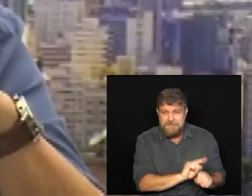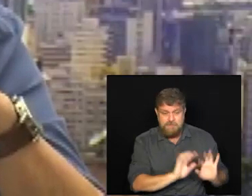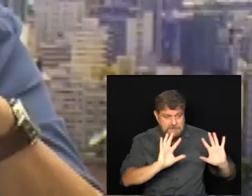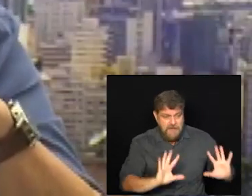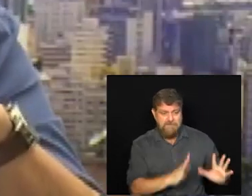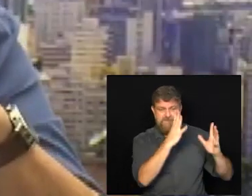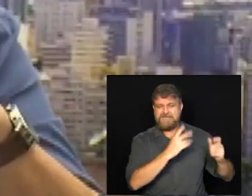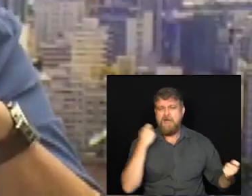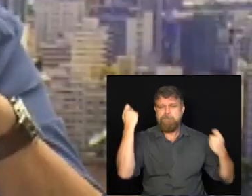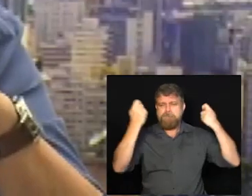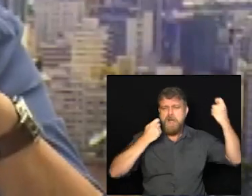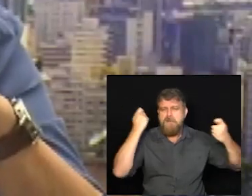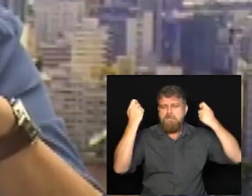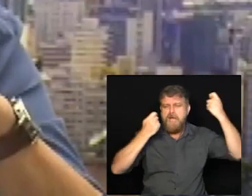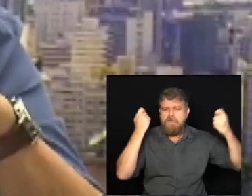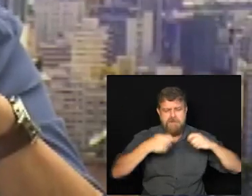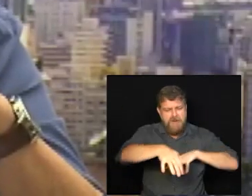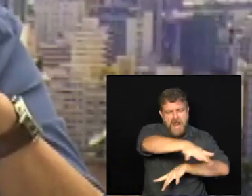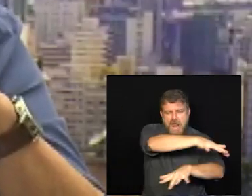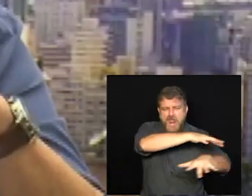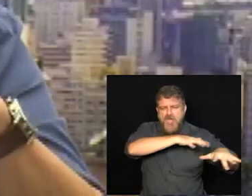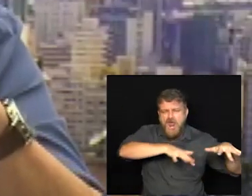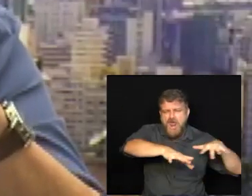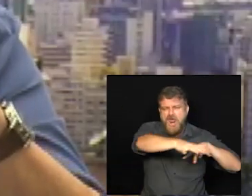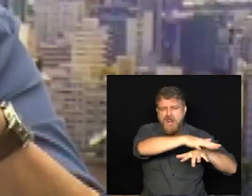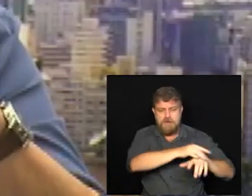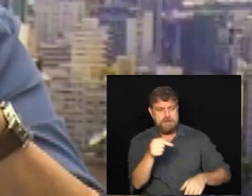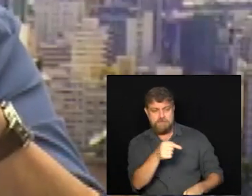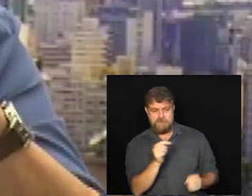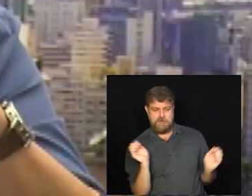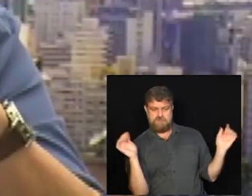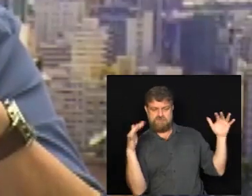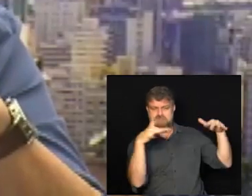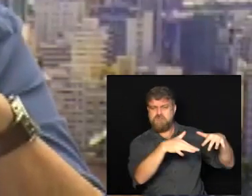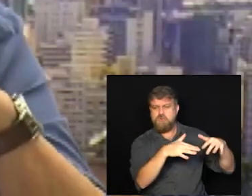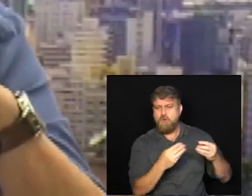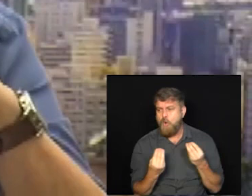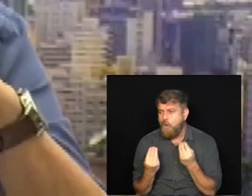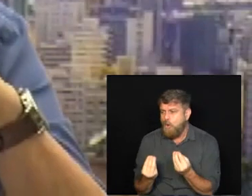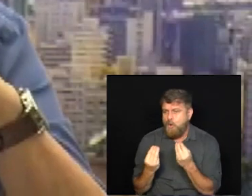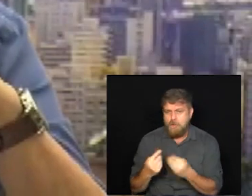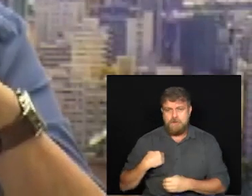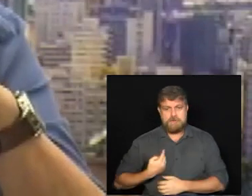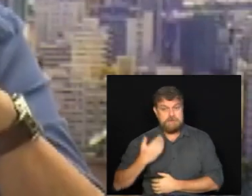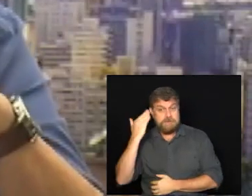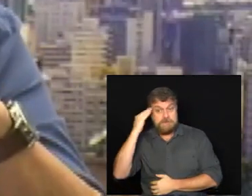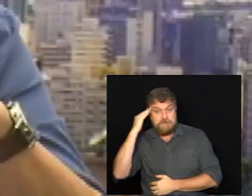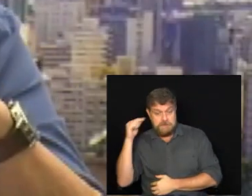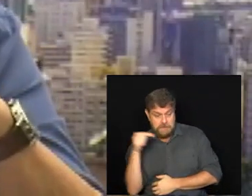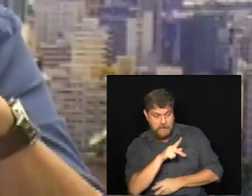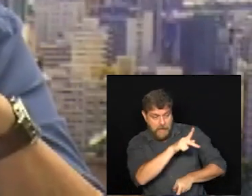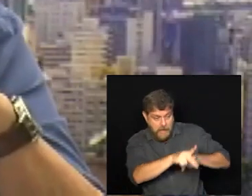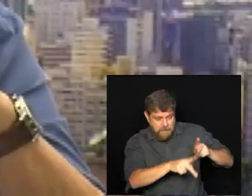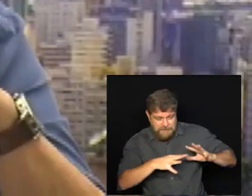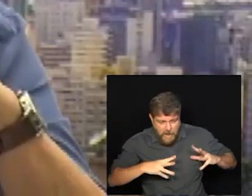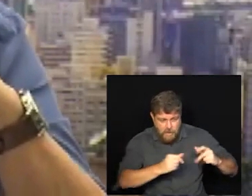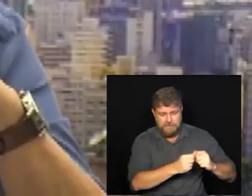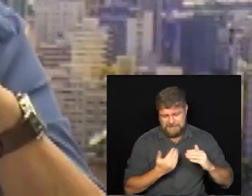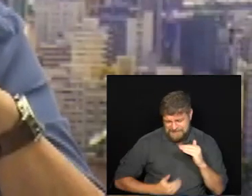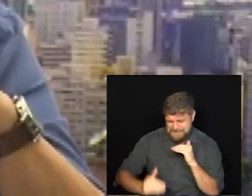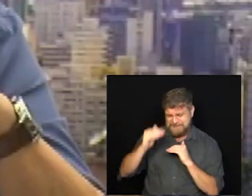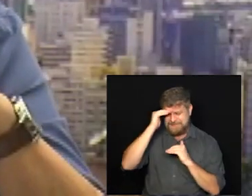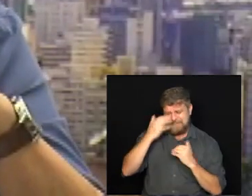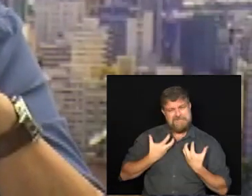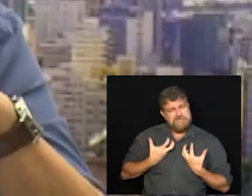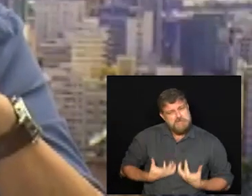festas clandestinas, são aglomerações de muita gente. Então, o que a gente entende é que assim, a população toda está cansada,